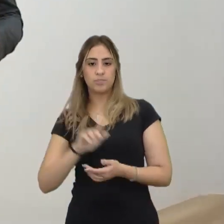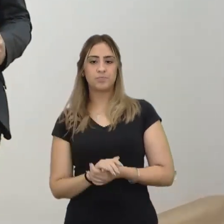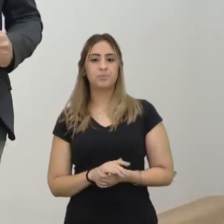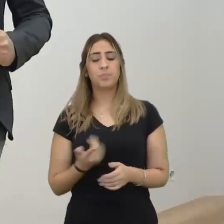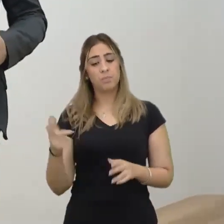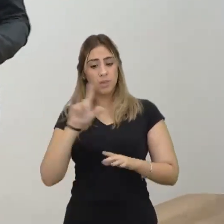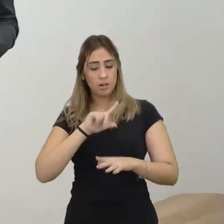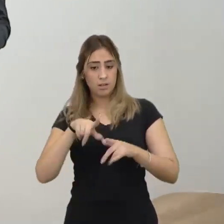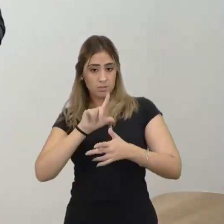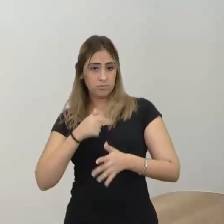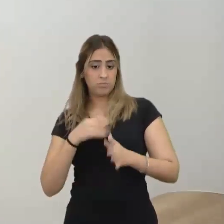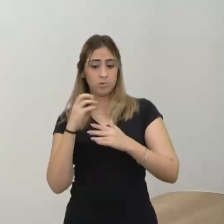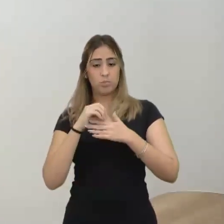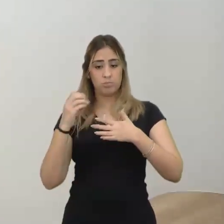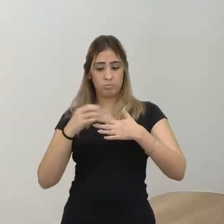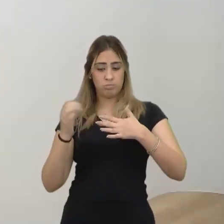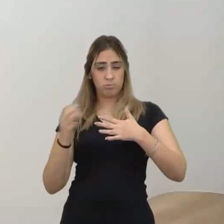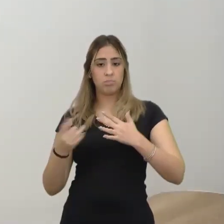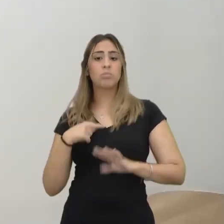para mim.